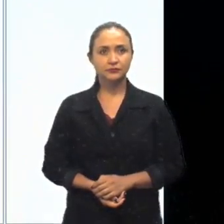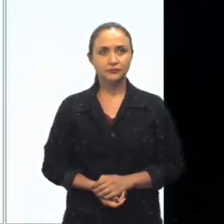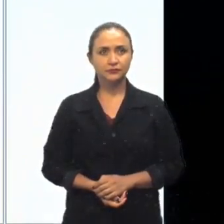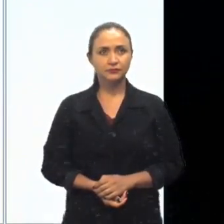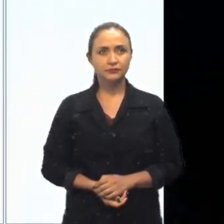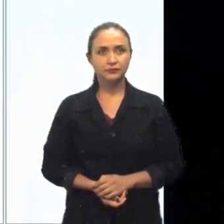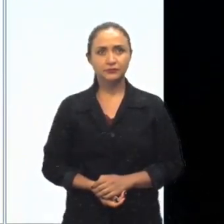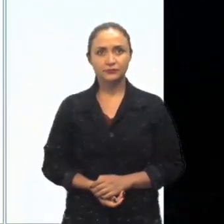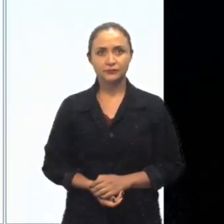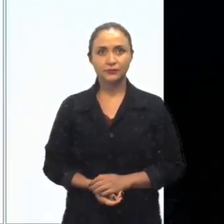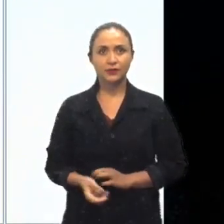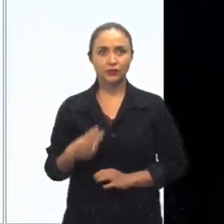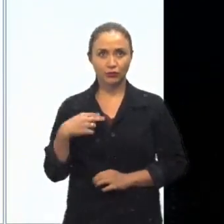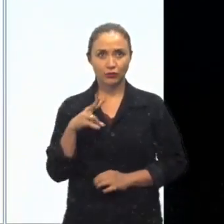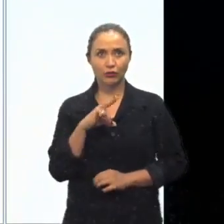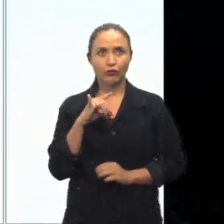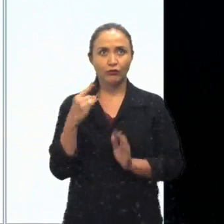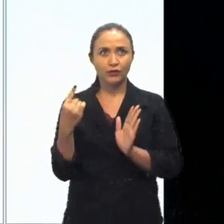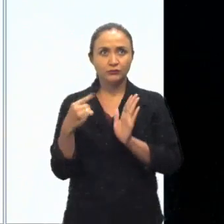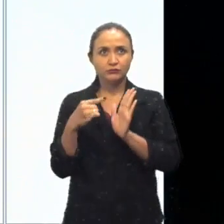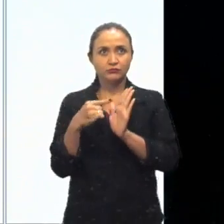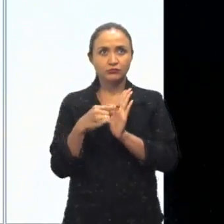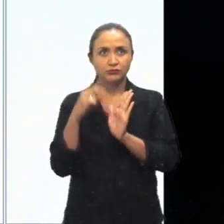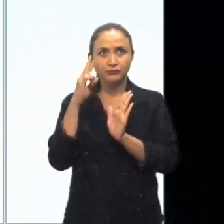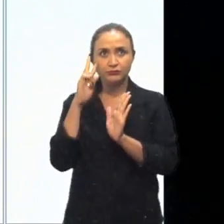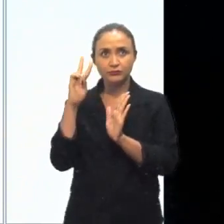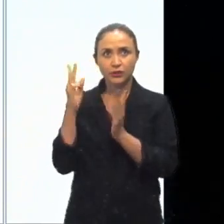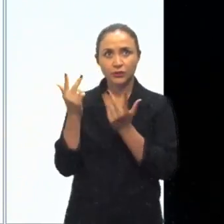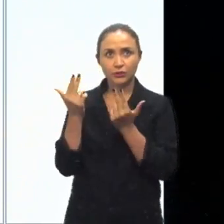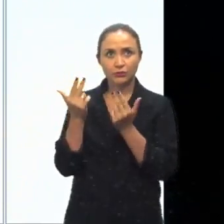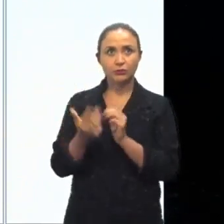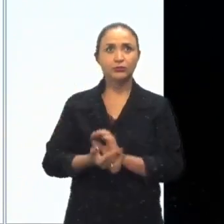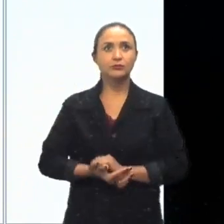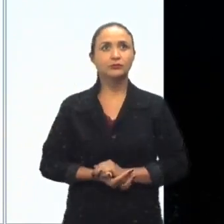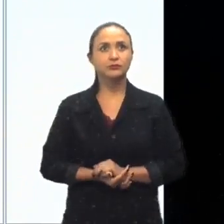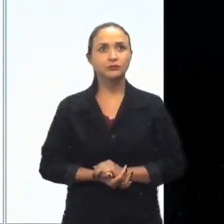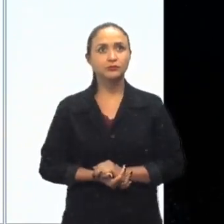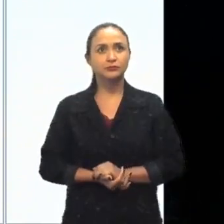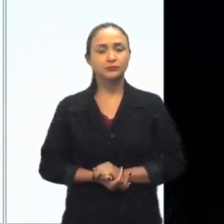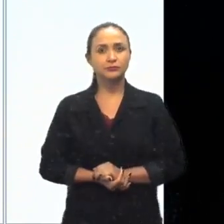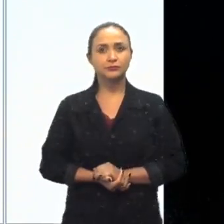eu vou dar um clear all para limpar tudo.